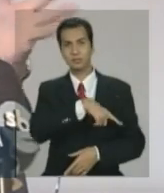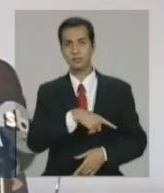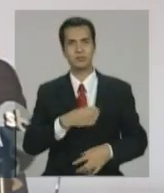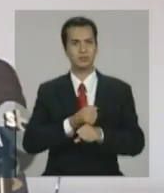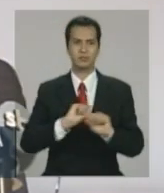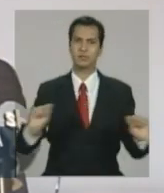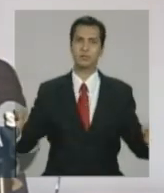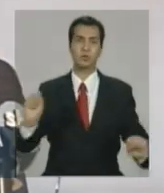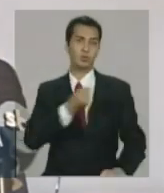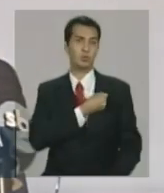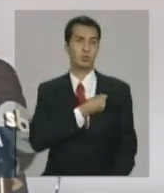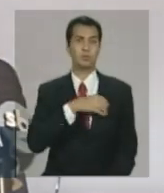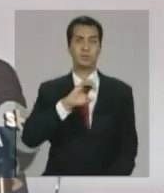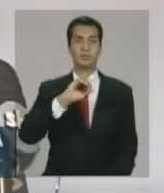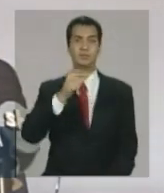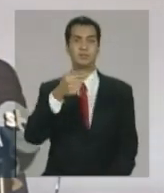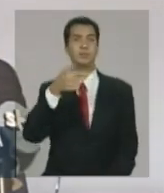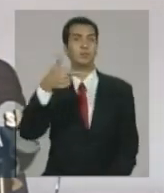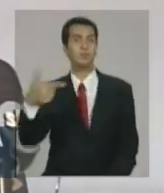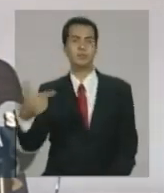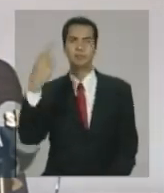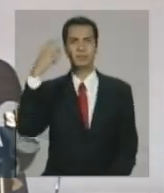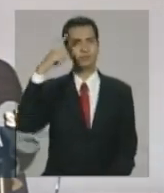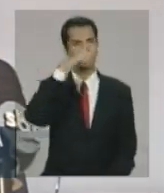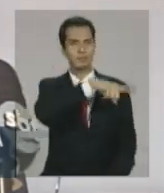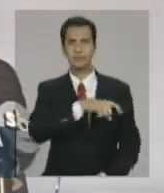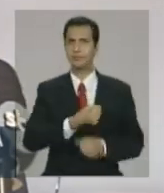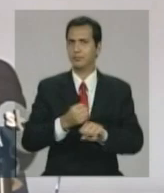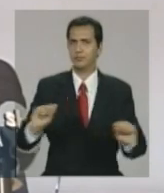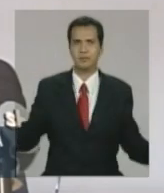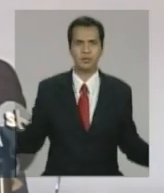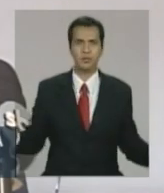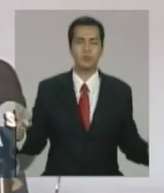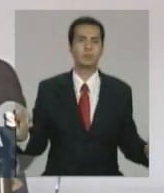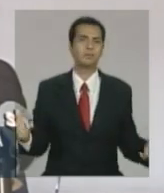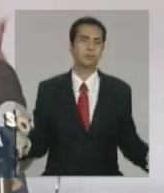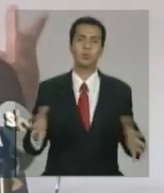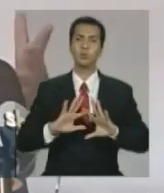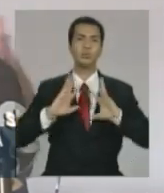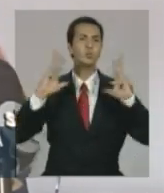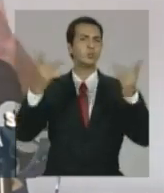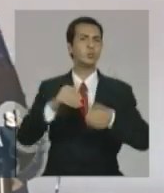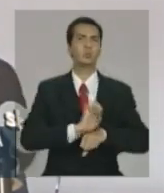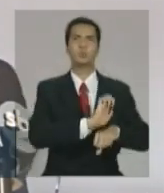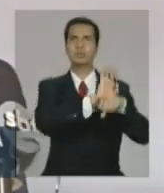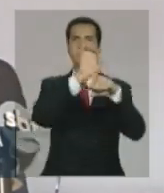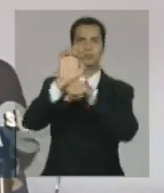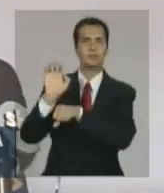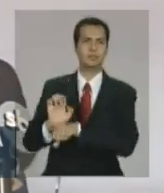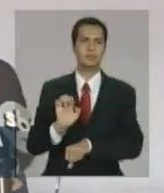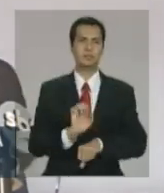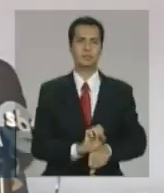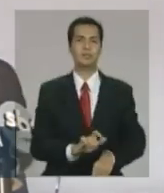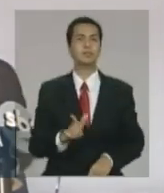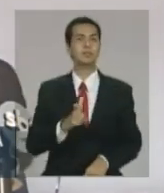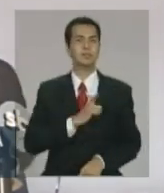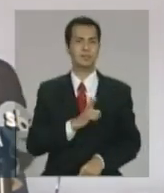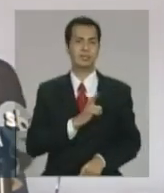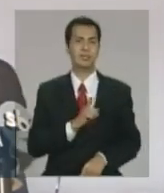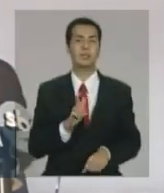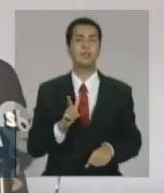70, a resolução 72. Santa Catarina, está gritando. Não, todos os estados que tiver alguma